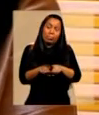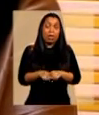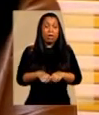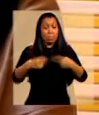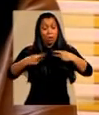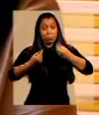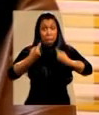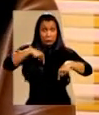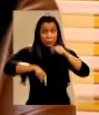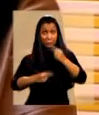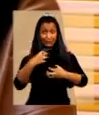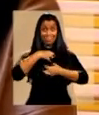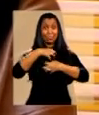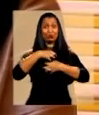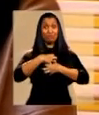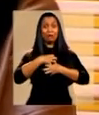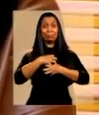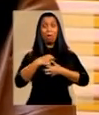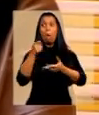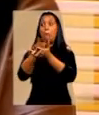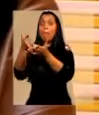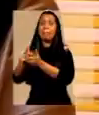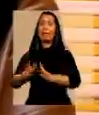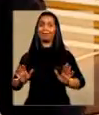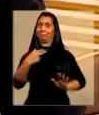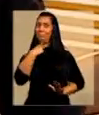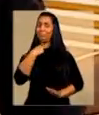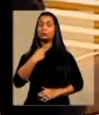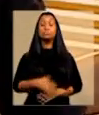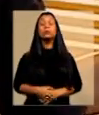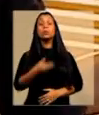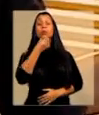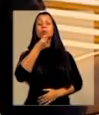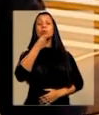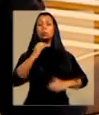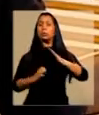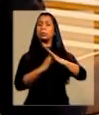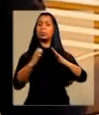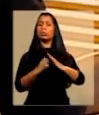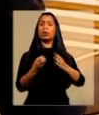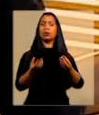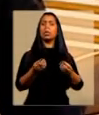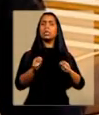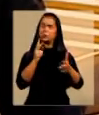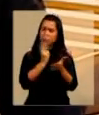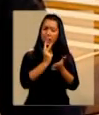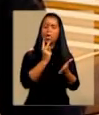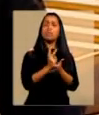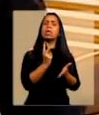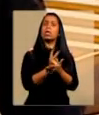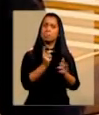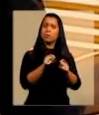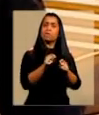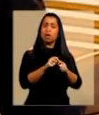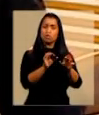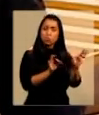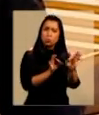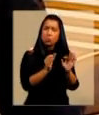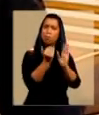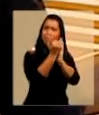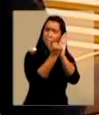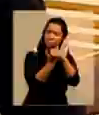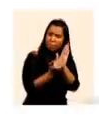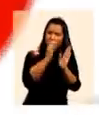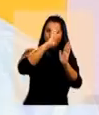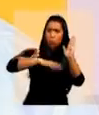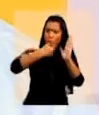com as emoções para que elas não influenciem nas suas contas. O empresário Diego Bernardo faz a lição de casa e tem os gastos em